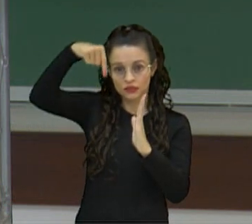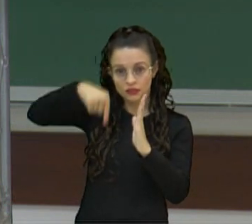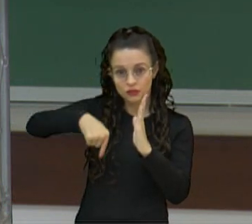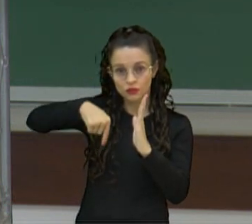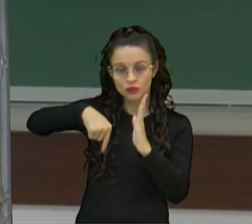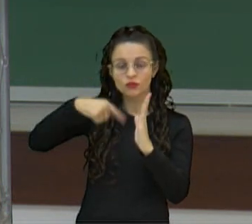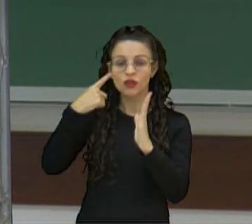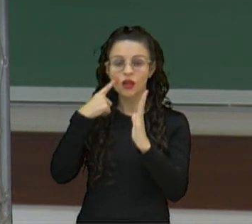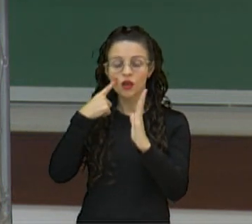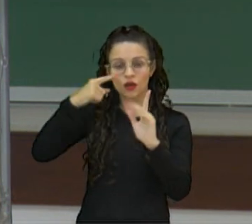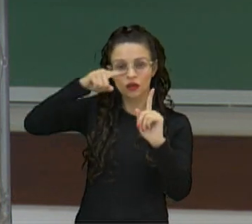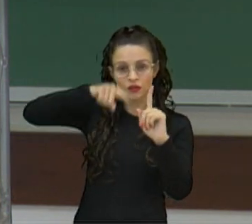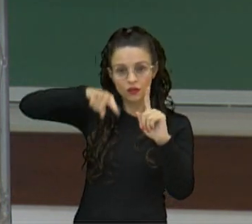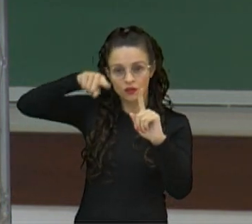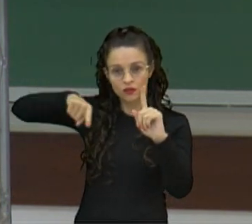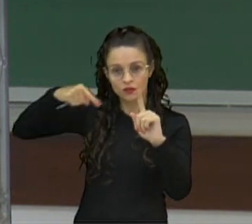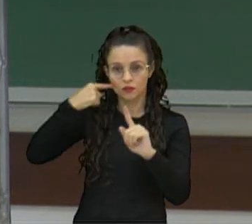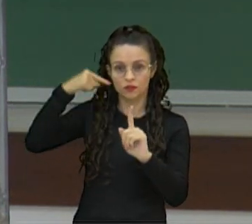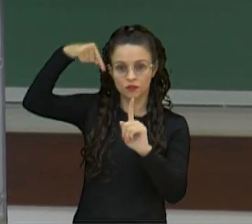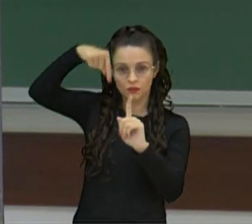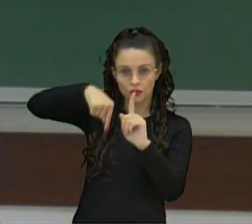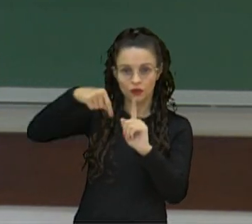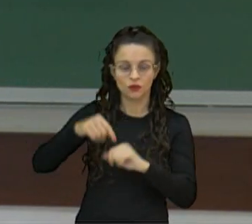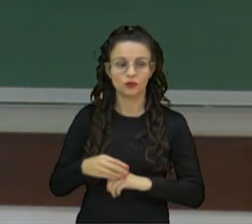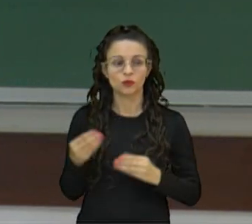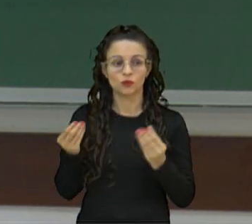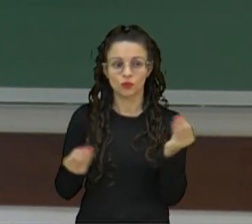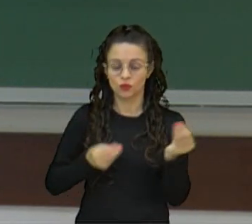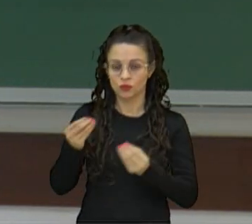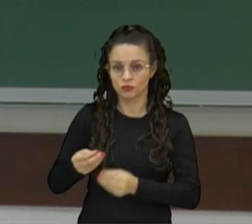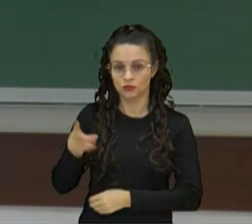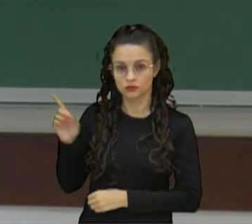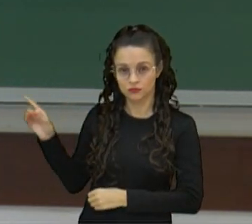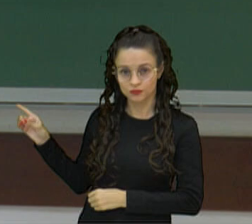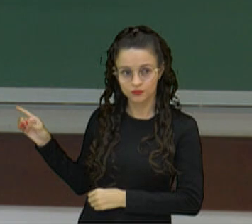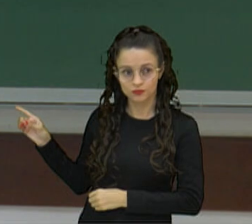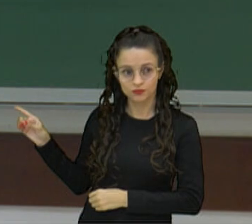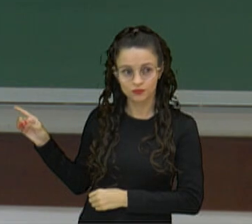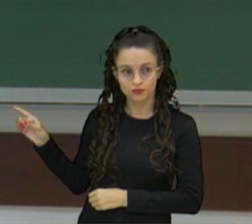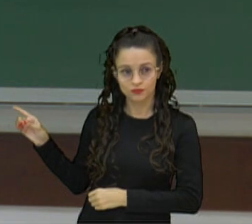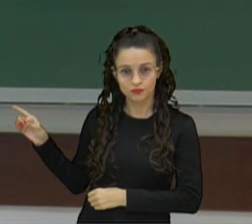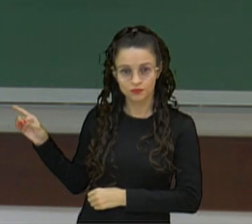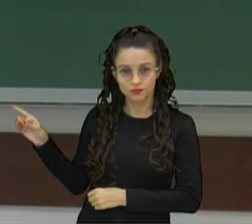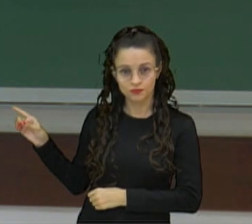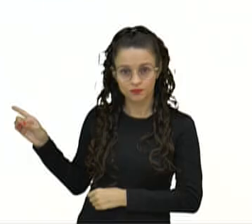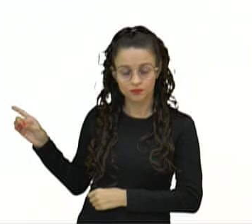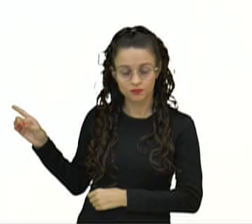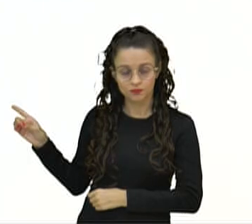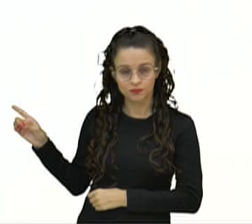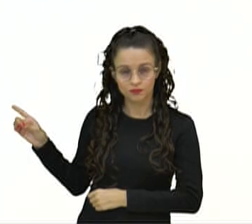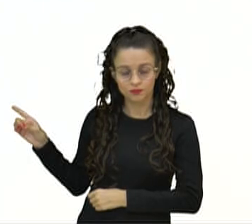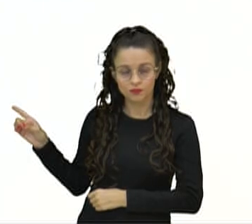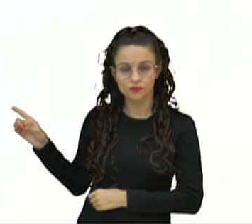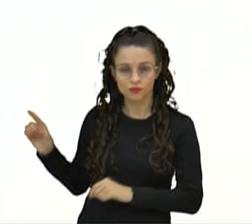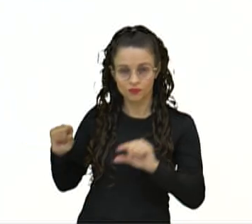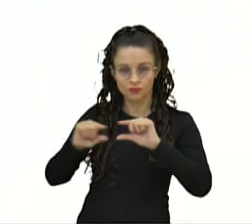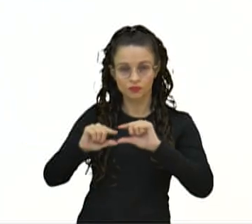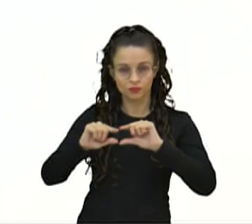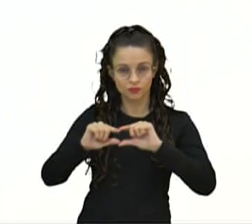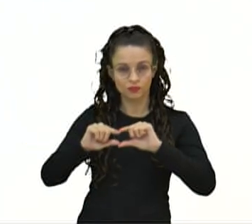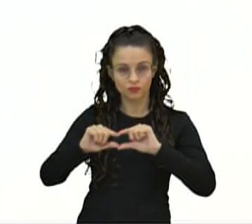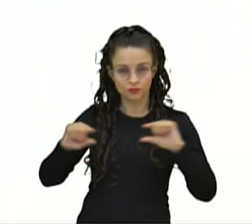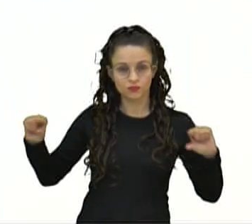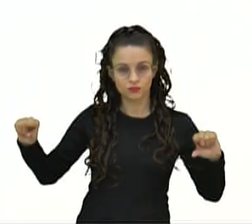chegando no dióxido de carbono lá embaixo. Então, vai ficar assim, ó. Carbono grafite mais gás oxigênio